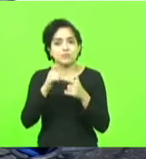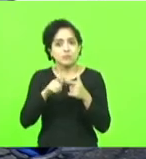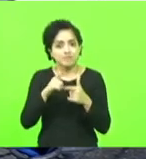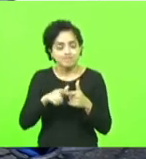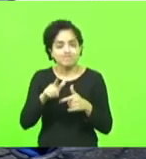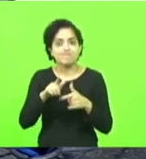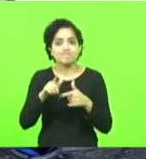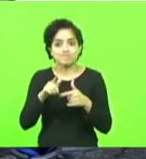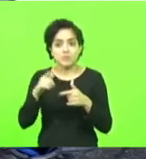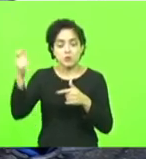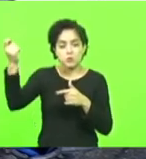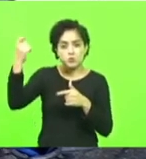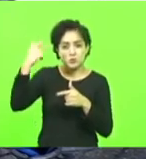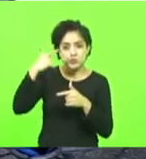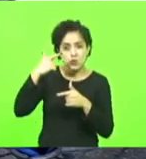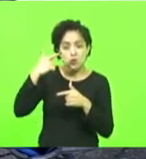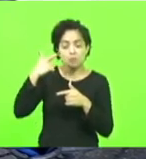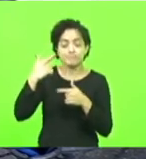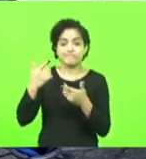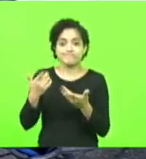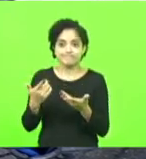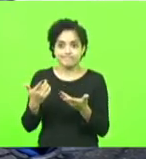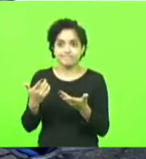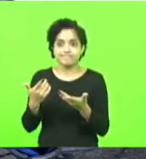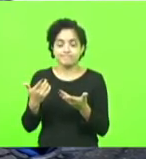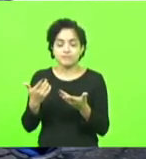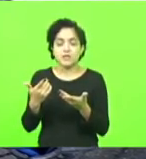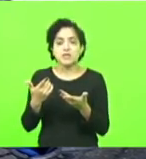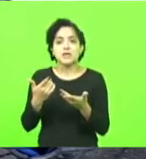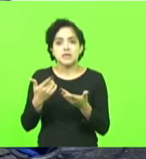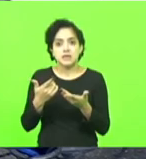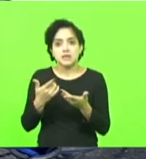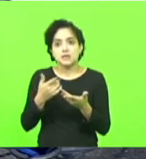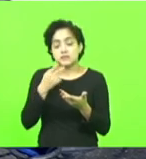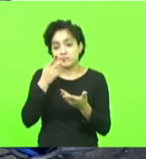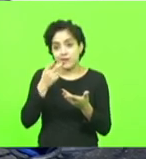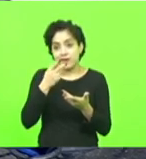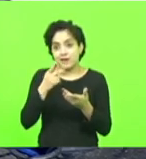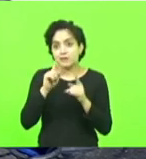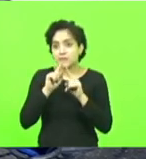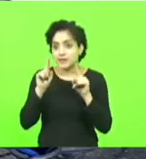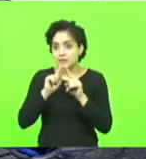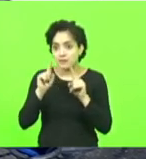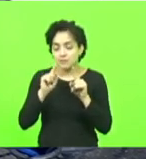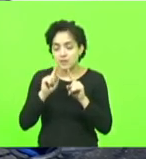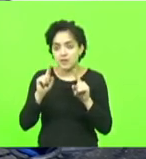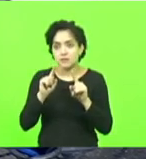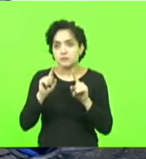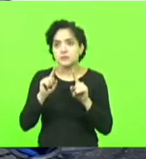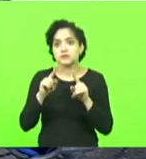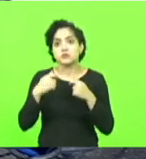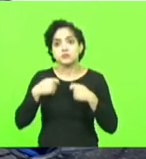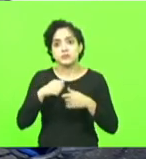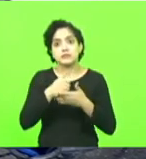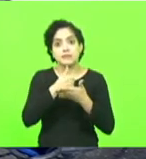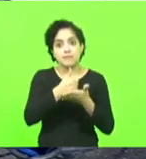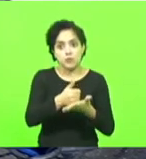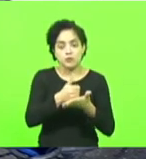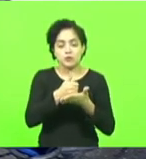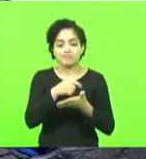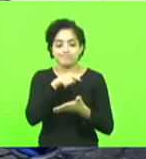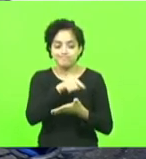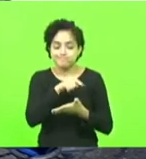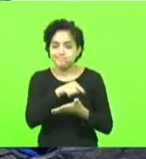recebem na lavoura, e eles têm se queixado muito. Nós temos que abraçar essa causa, porque sem o